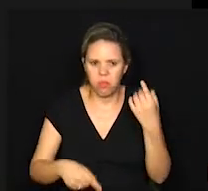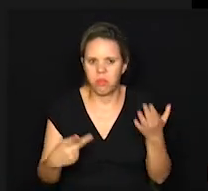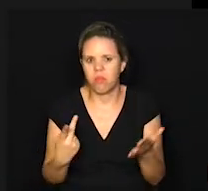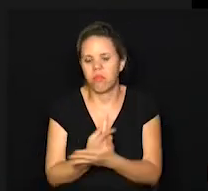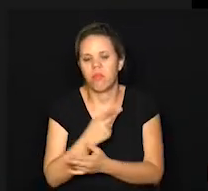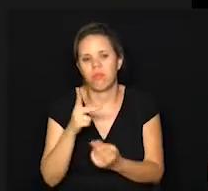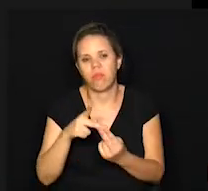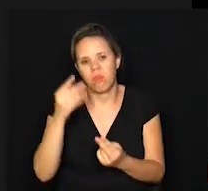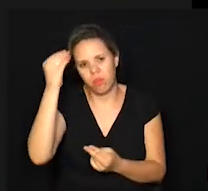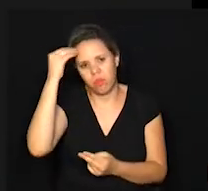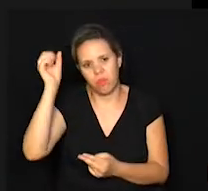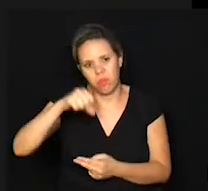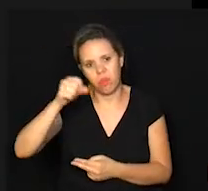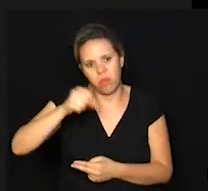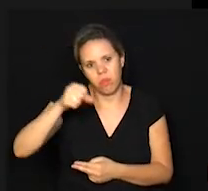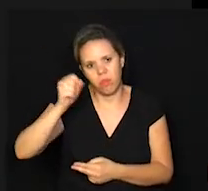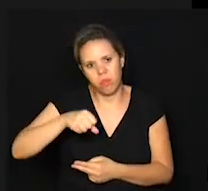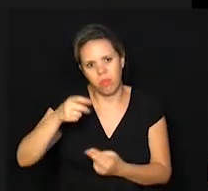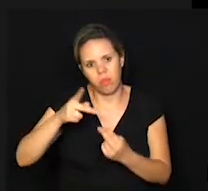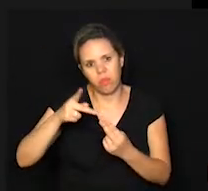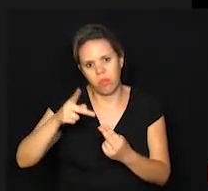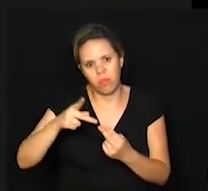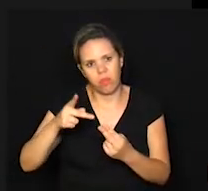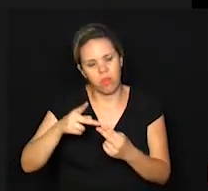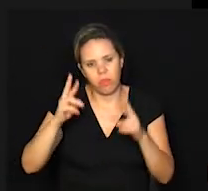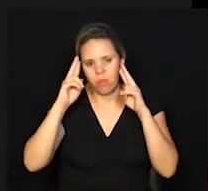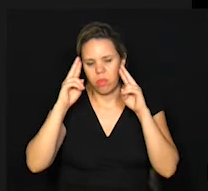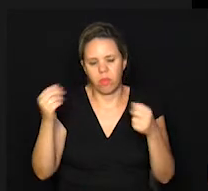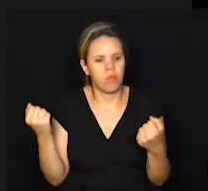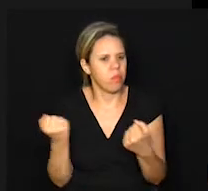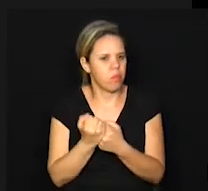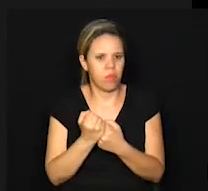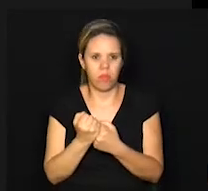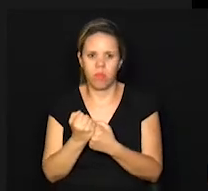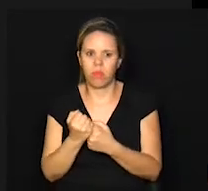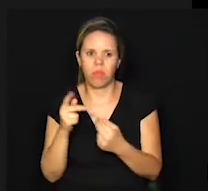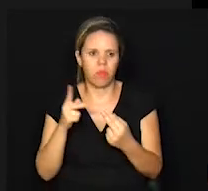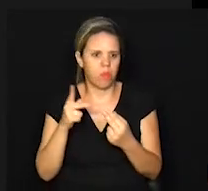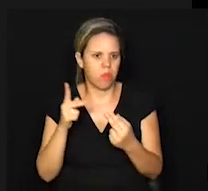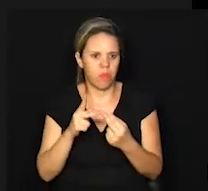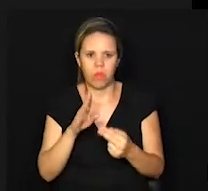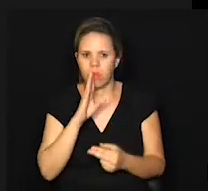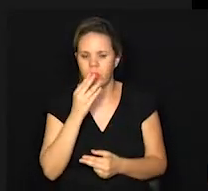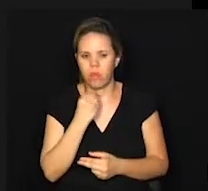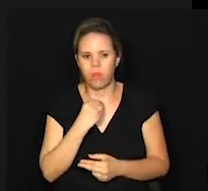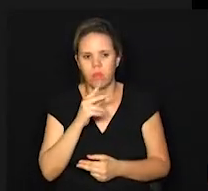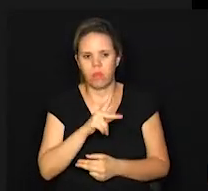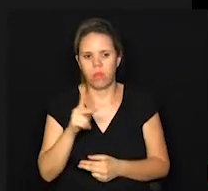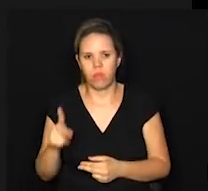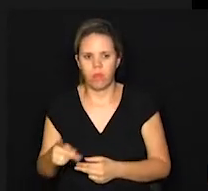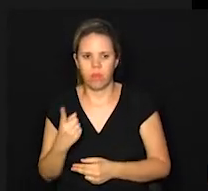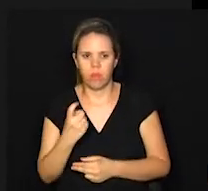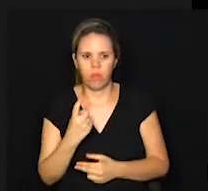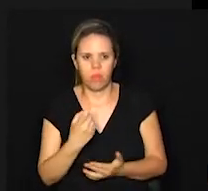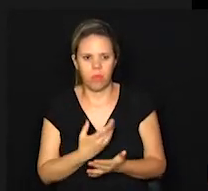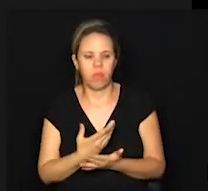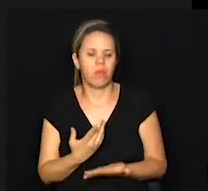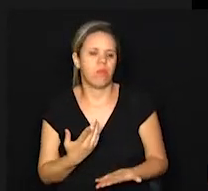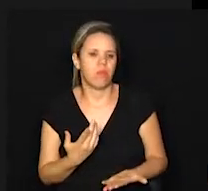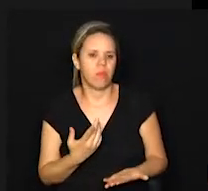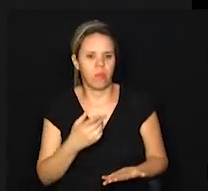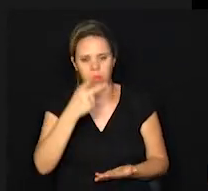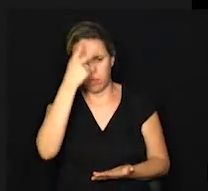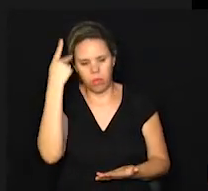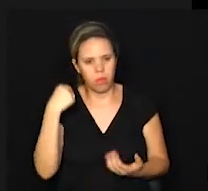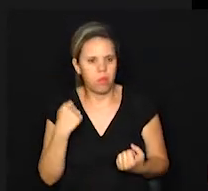é culpada, sim, porque a Unip não me deu respaldo. A Unip silenciou a professora, a única alma que podia